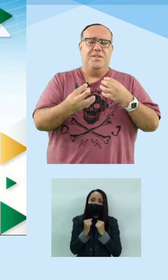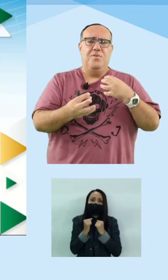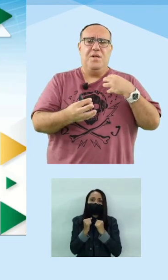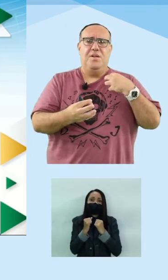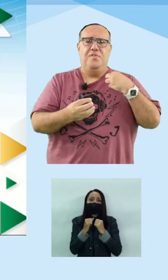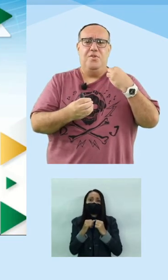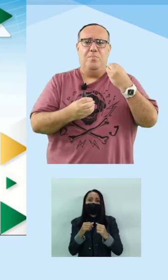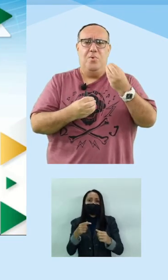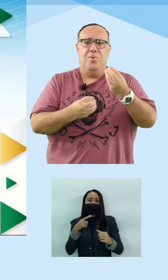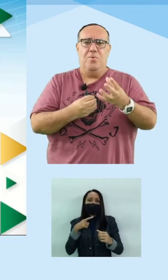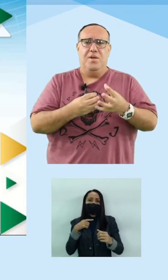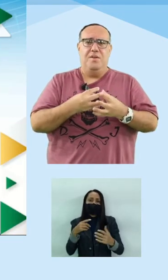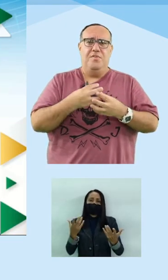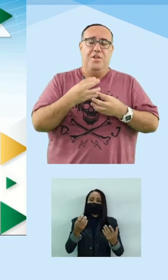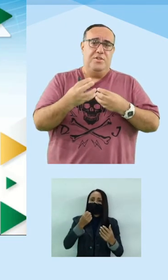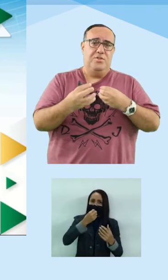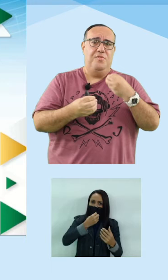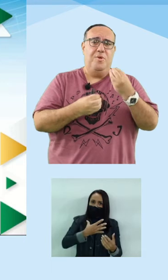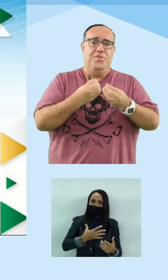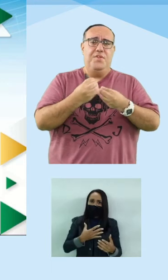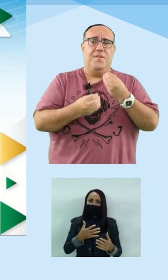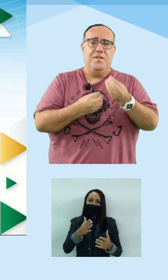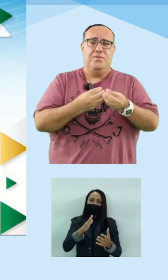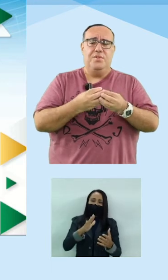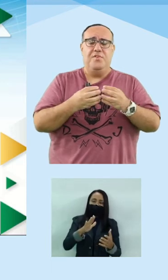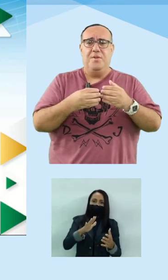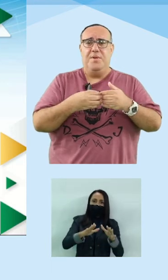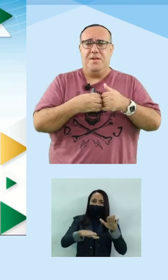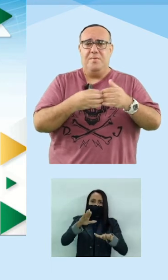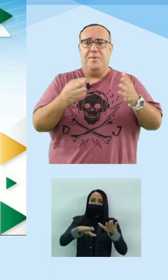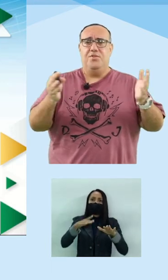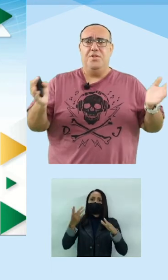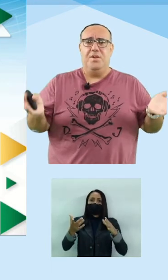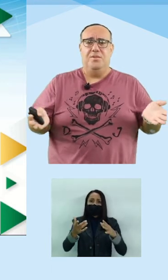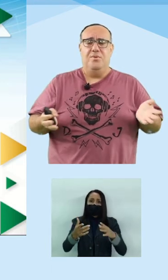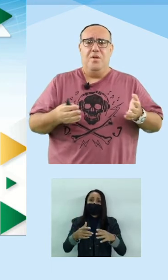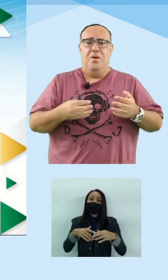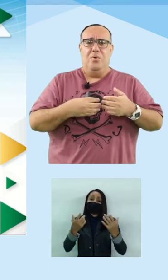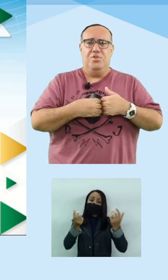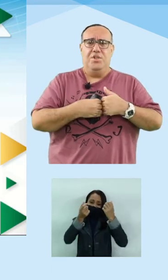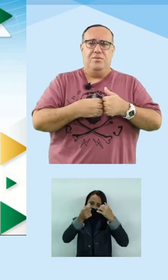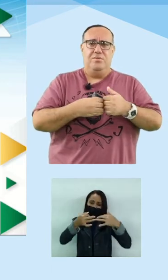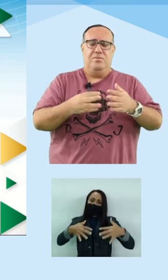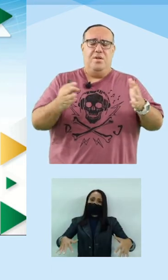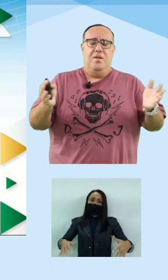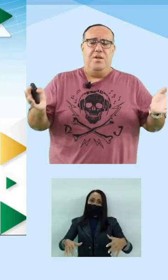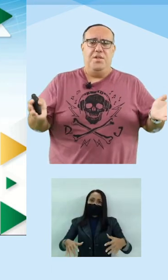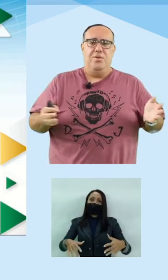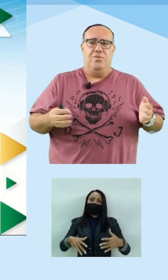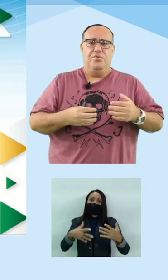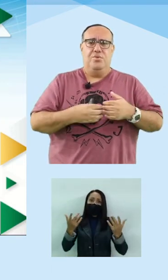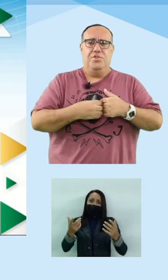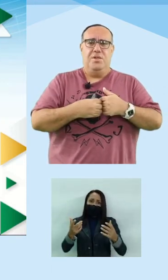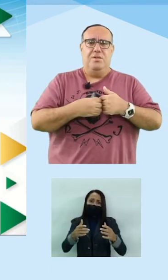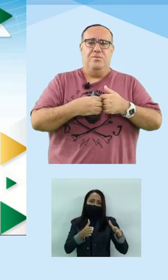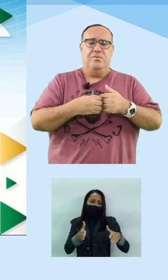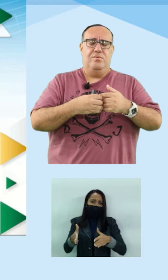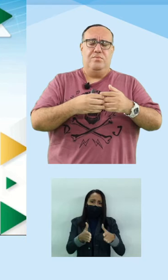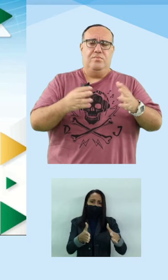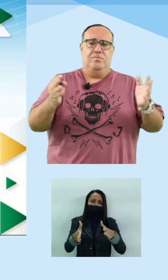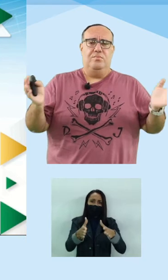De ter aquele frio bom, aquele frio, às vezes o frio é muito intenso, que infelizmente acaba prejudicando, congelando rios,